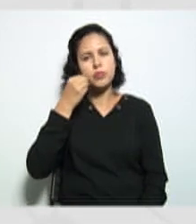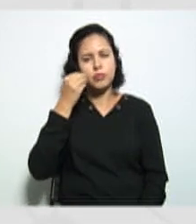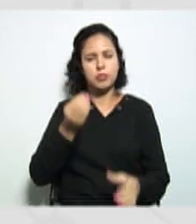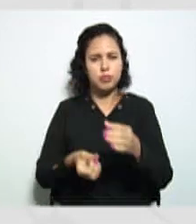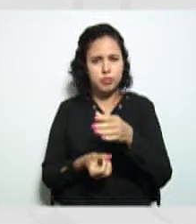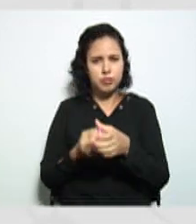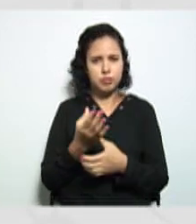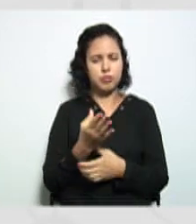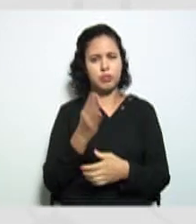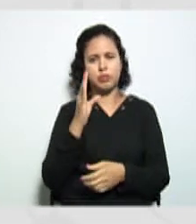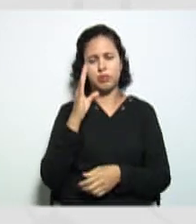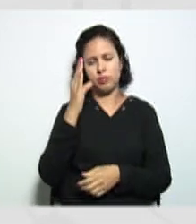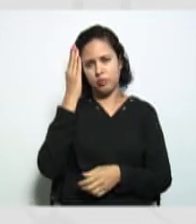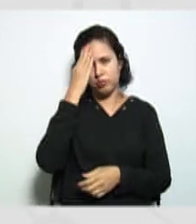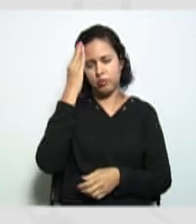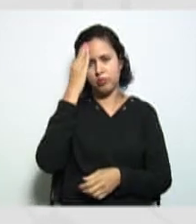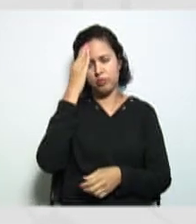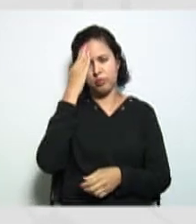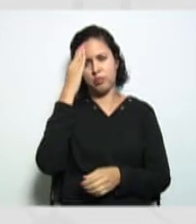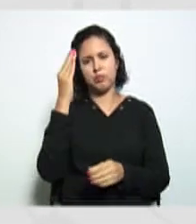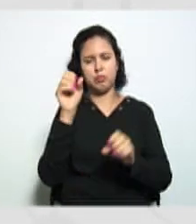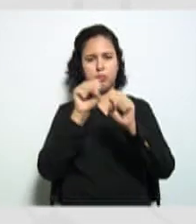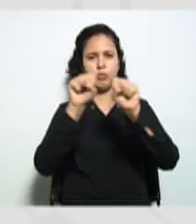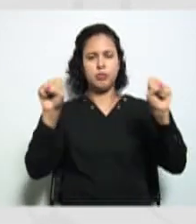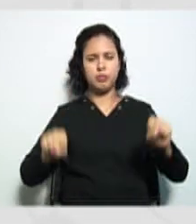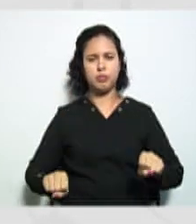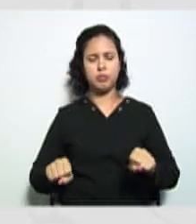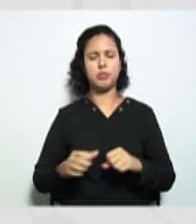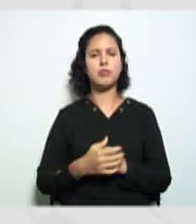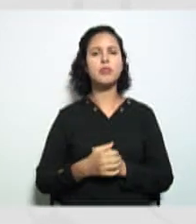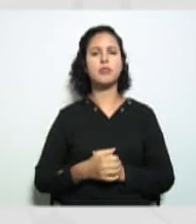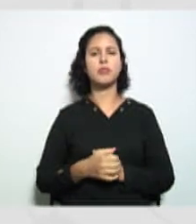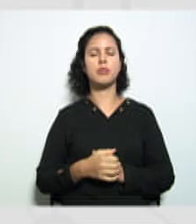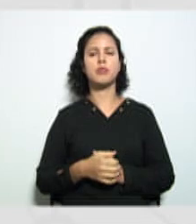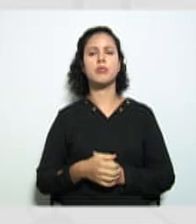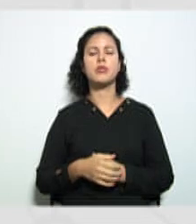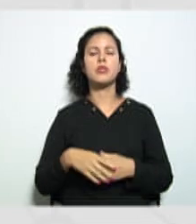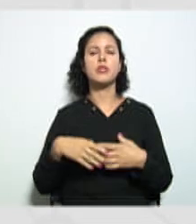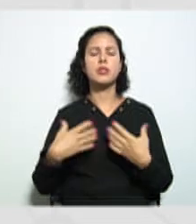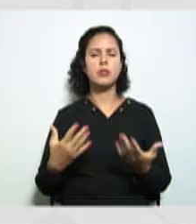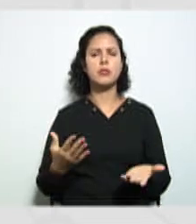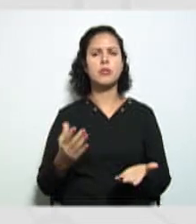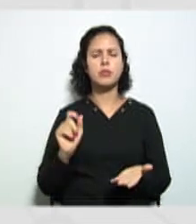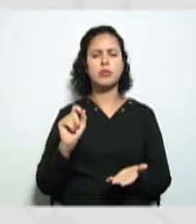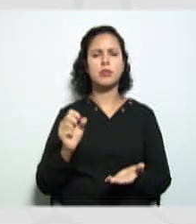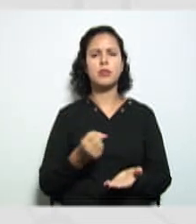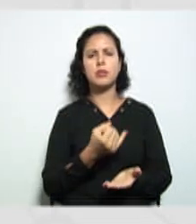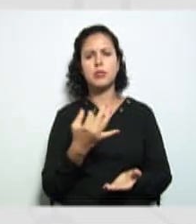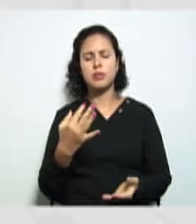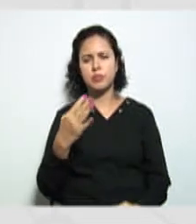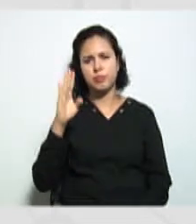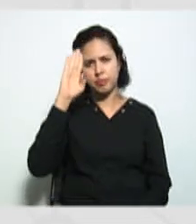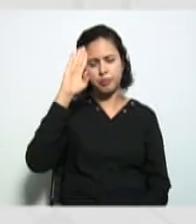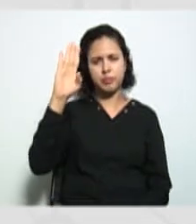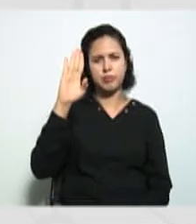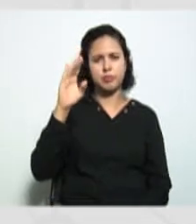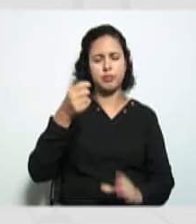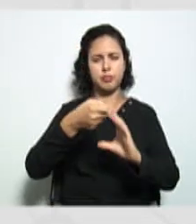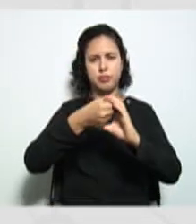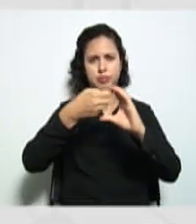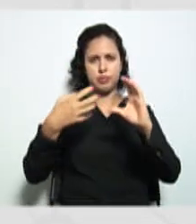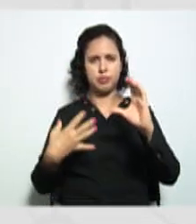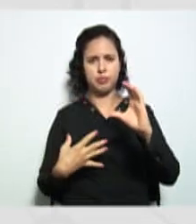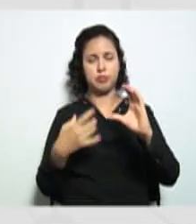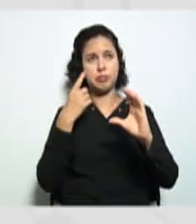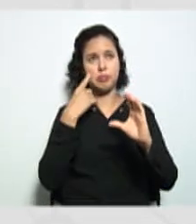né, um saber mais sistematizado. Então, quais seriam então esses princípios e essas características?